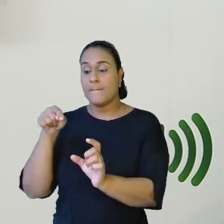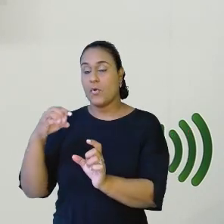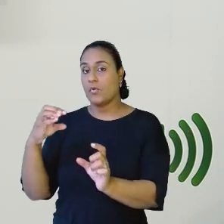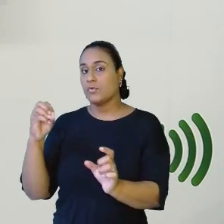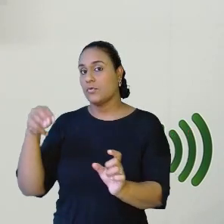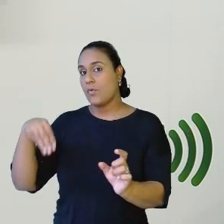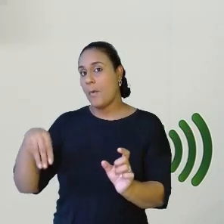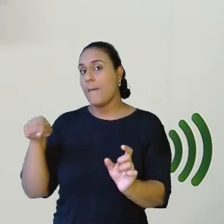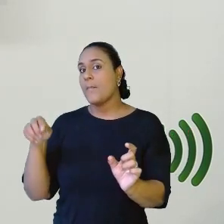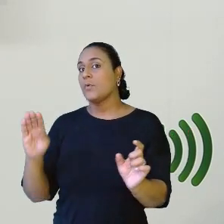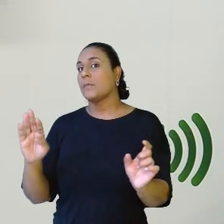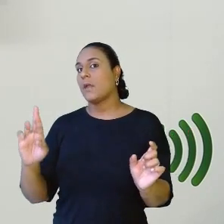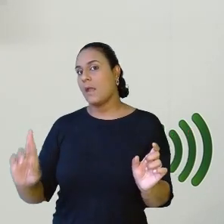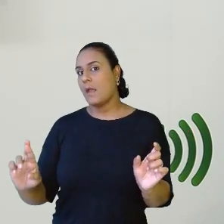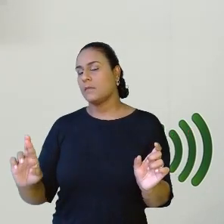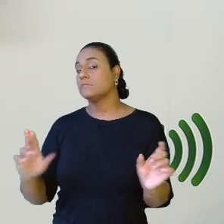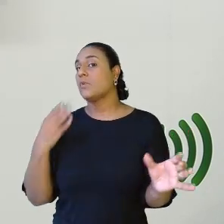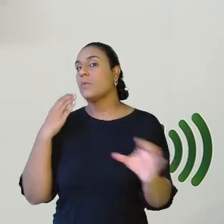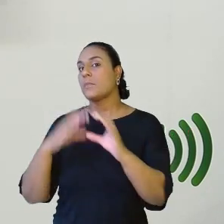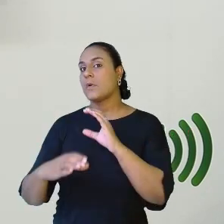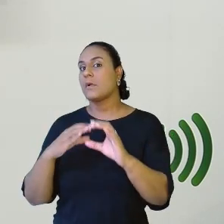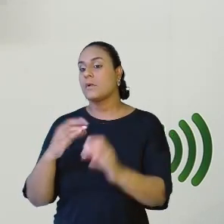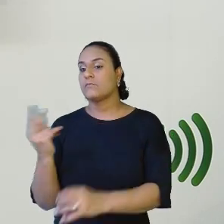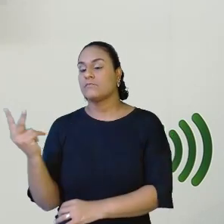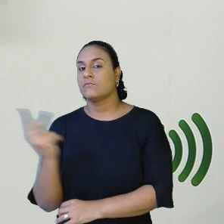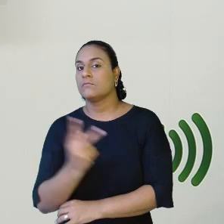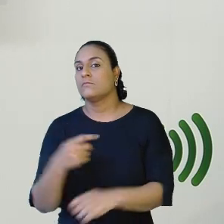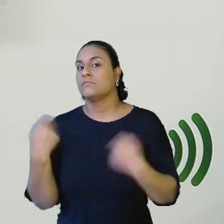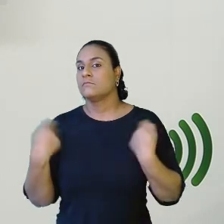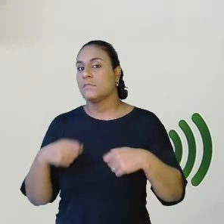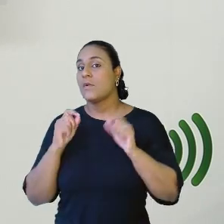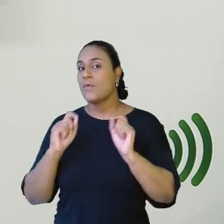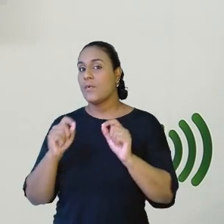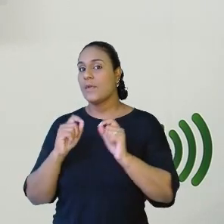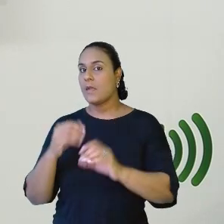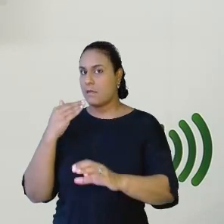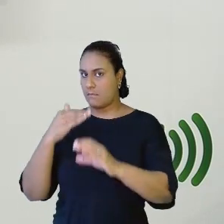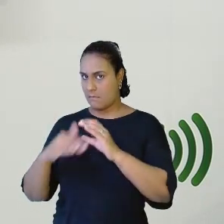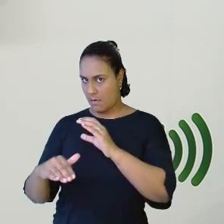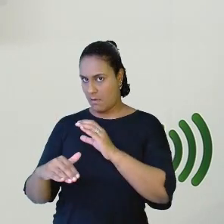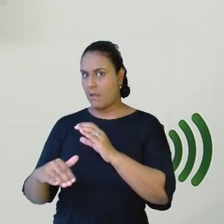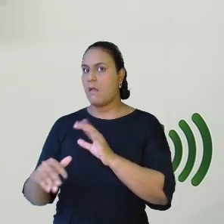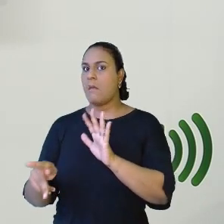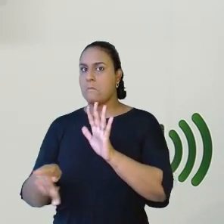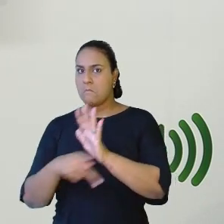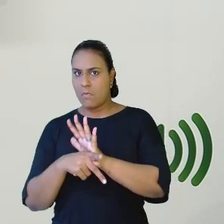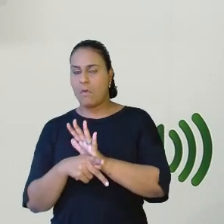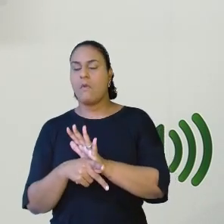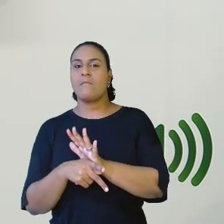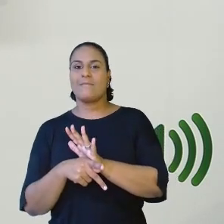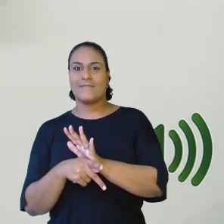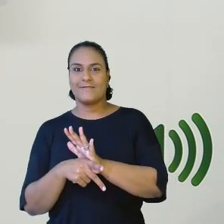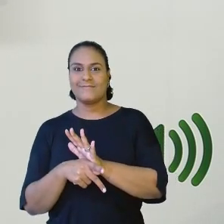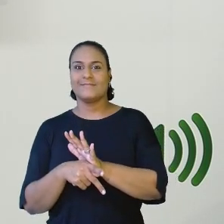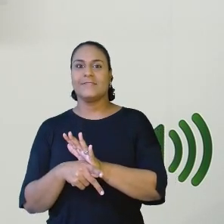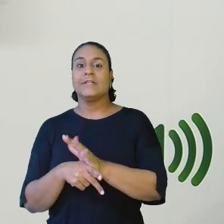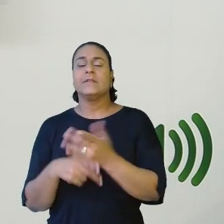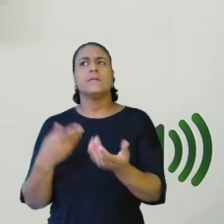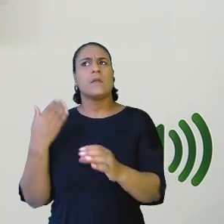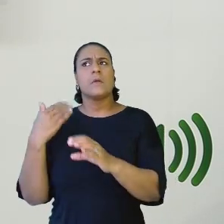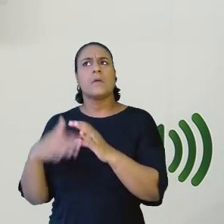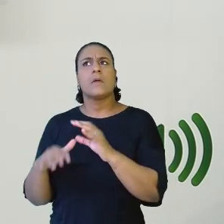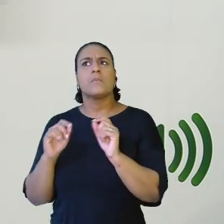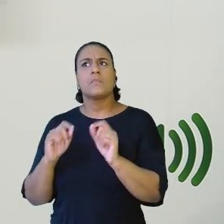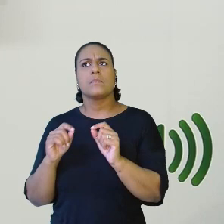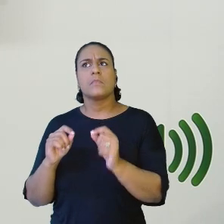sacipererê@floresta.com.br. Então, para se comunicar, os dois precisam ter um endereço eletrônico e esse endereço é como se